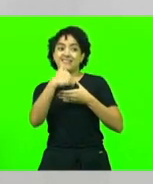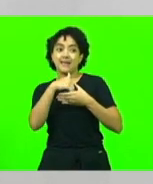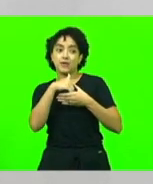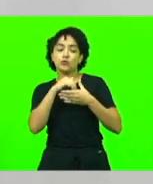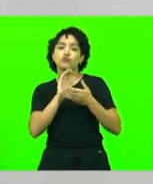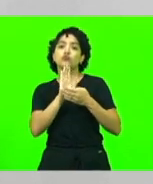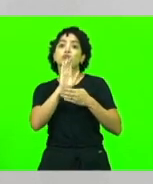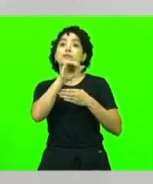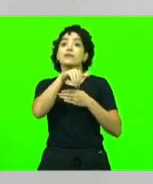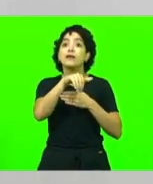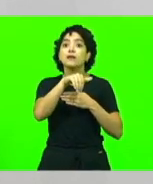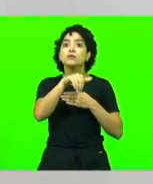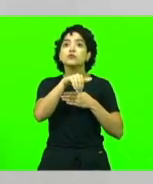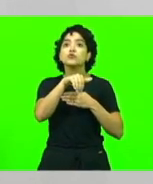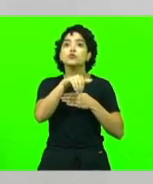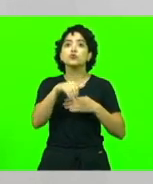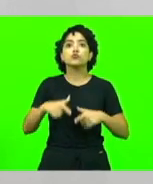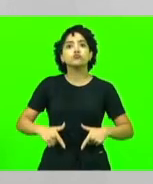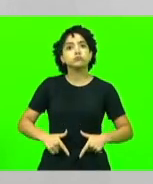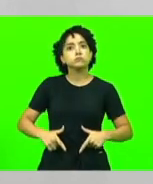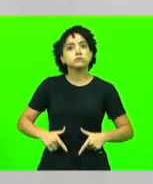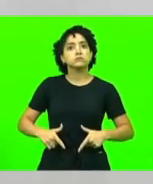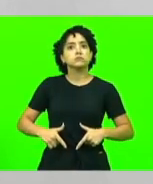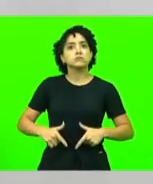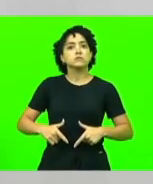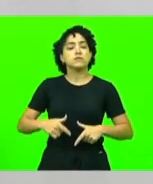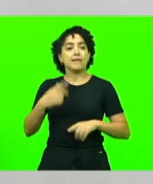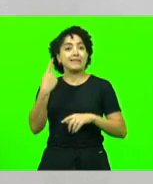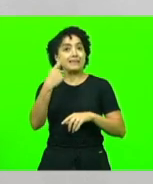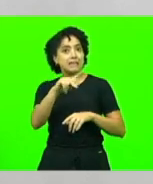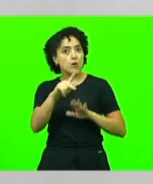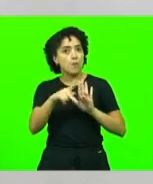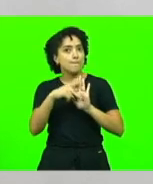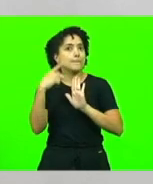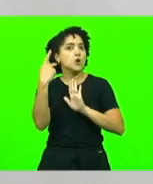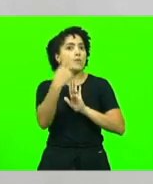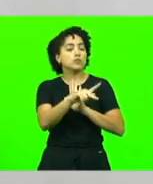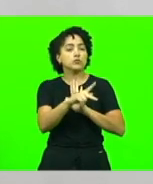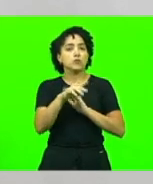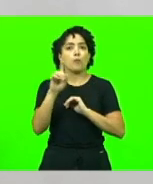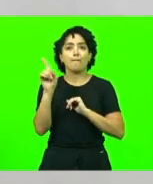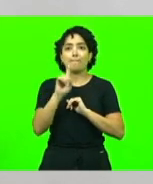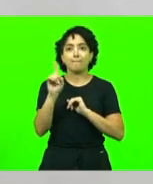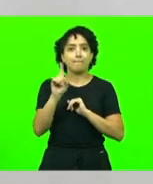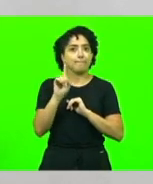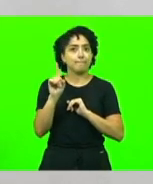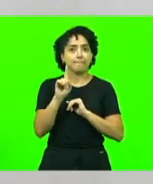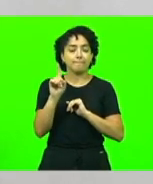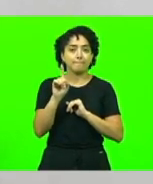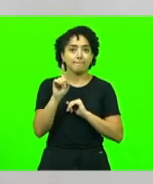ventre não é teu corpo. Não é teu corpo.